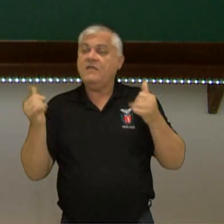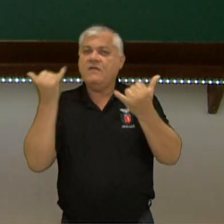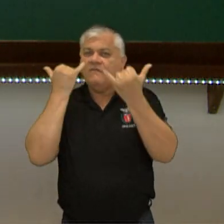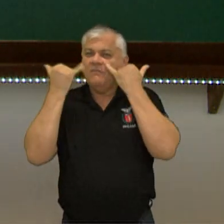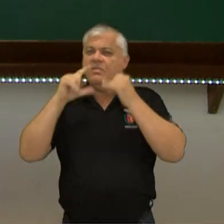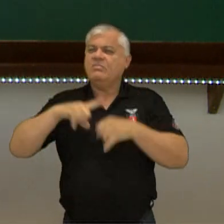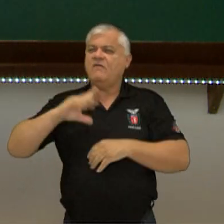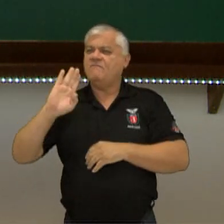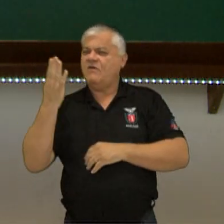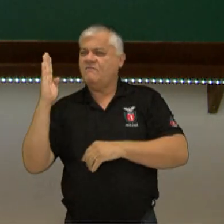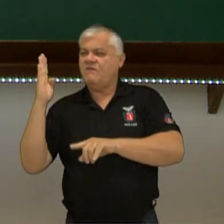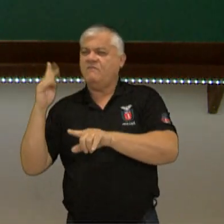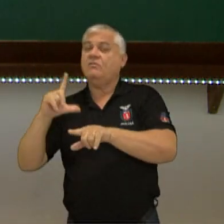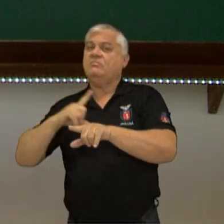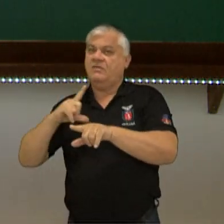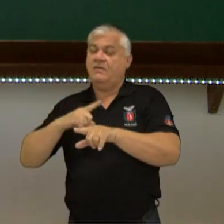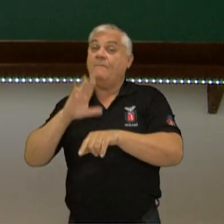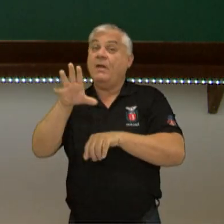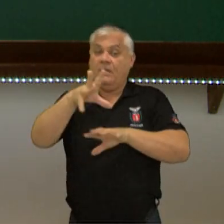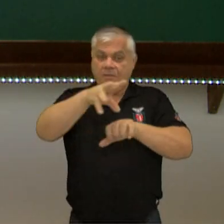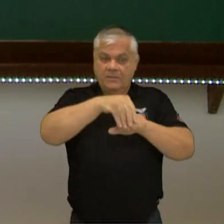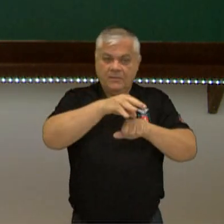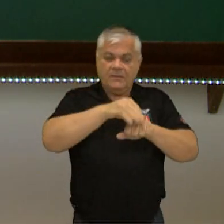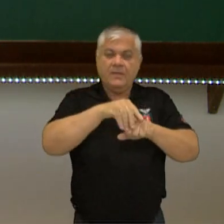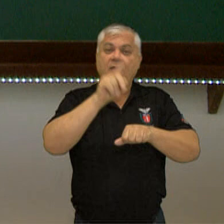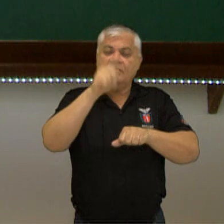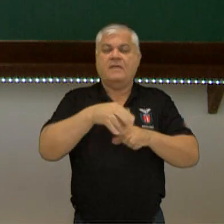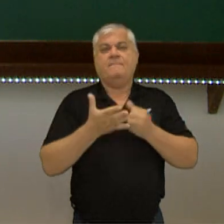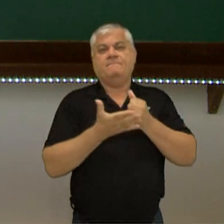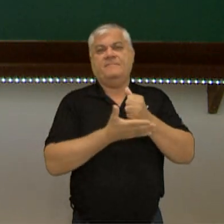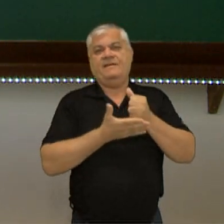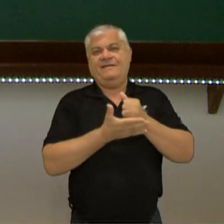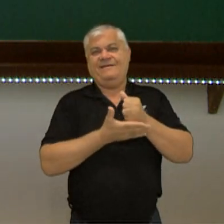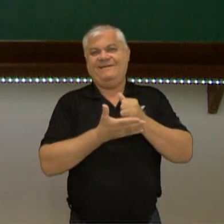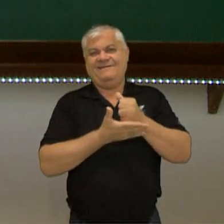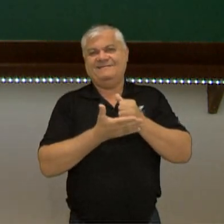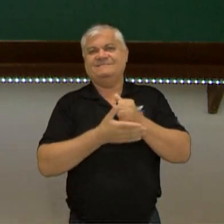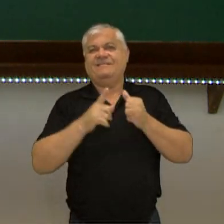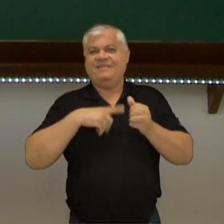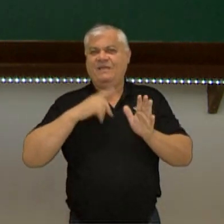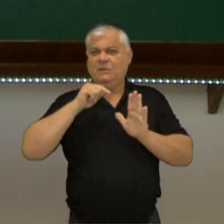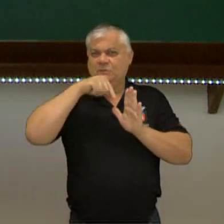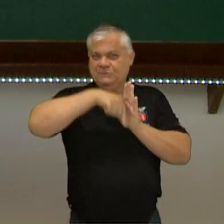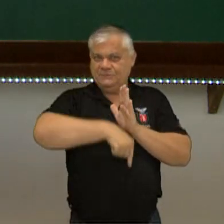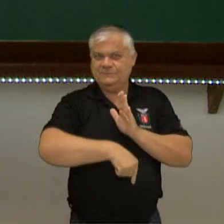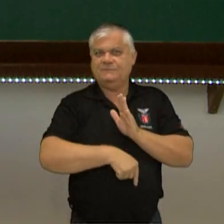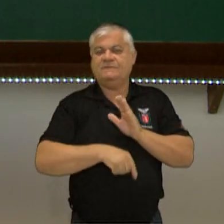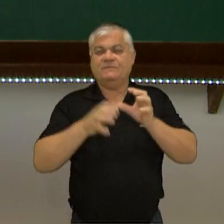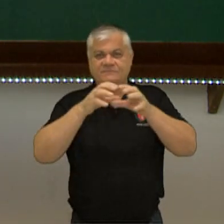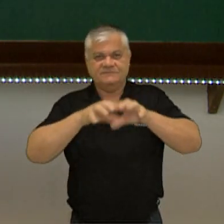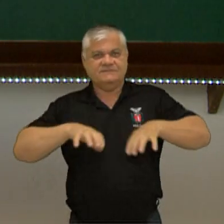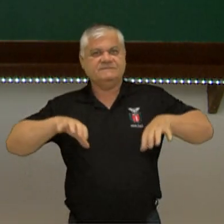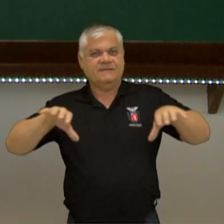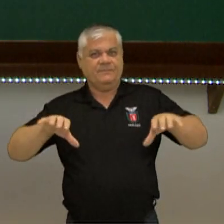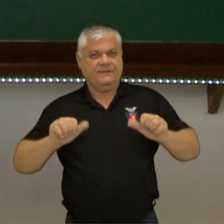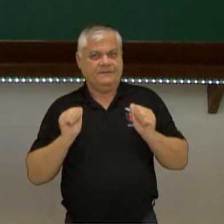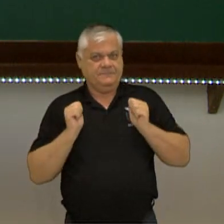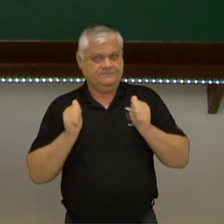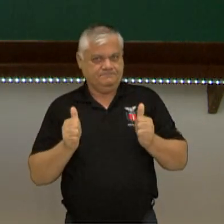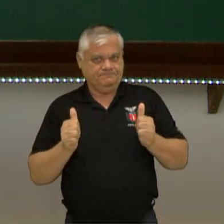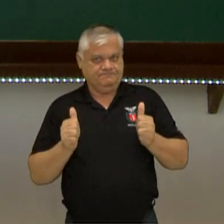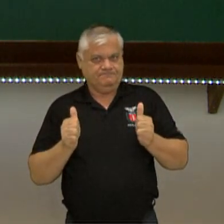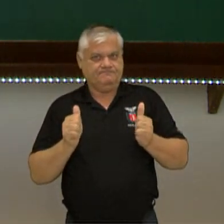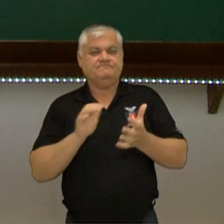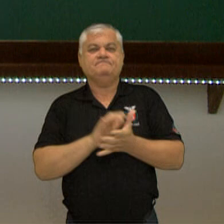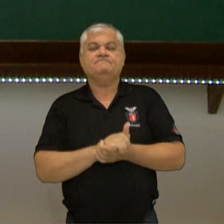falsas verdades. Agora, o conhecimento tem base, tem fundamento. Então, temos que separar uma coisa da